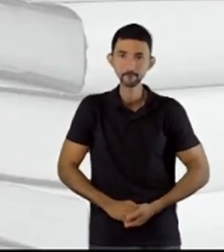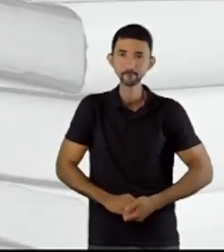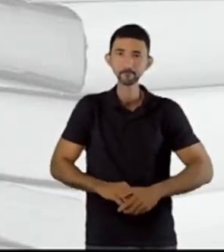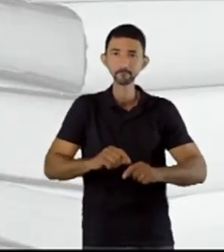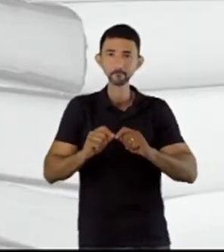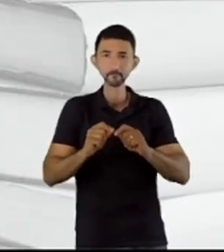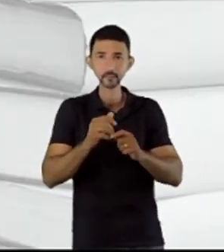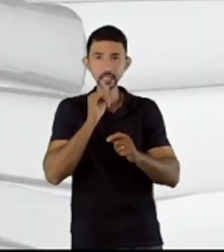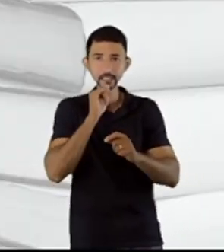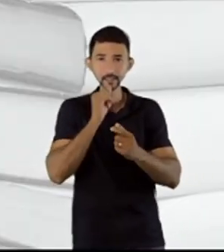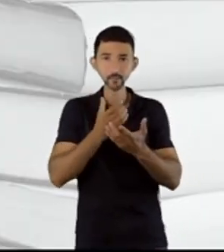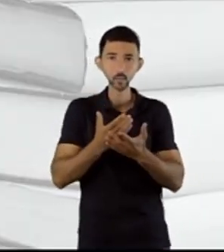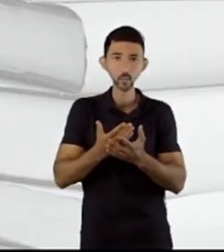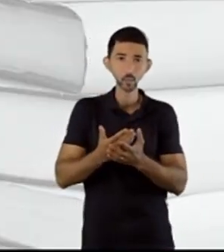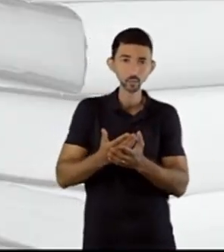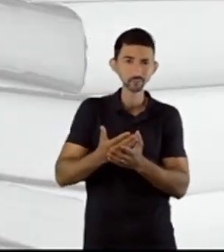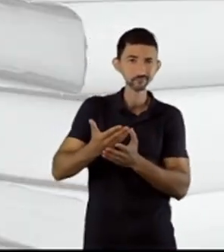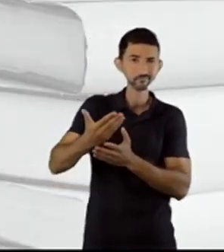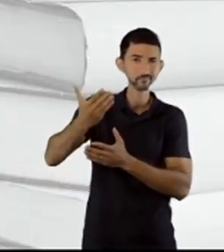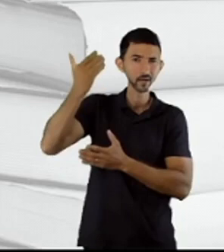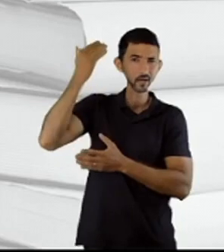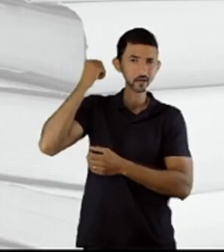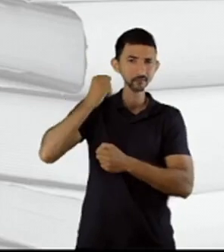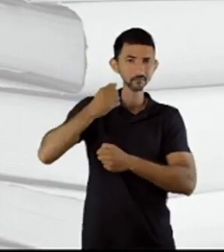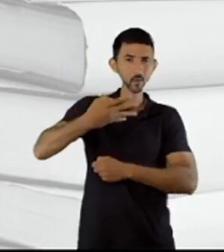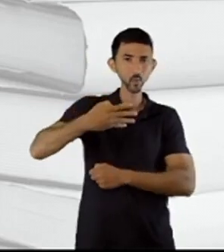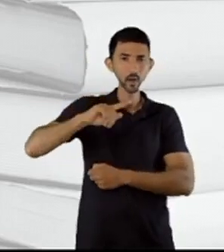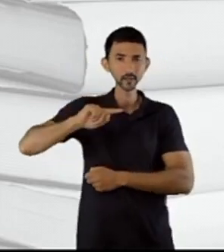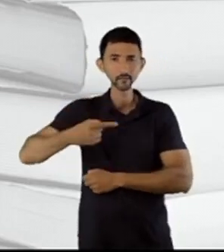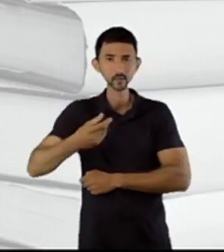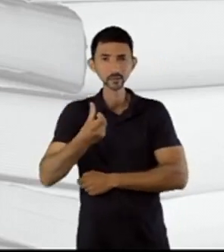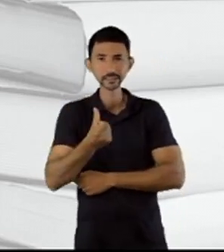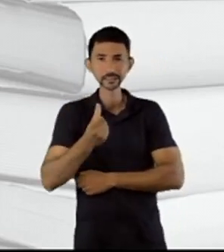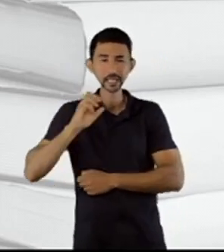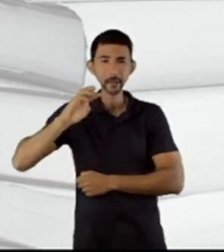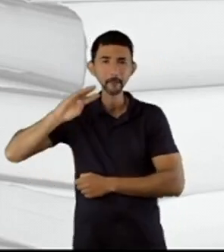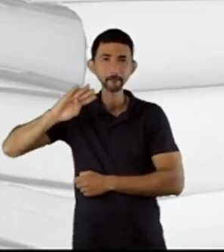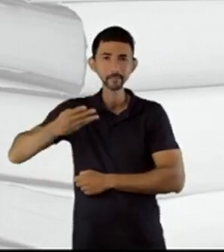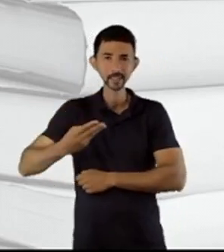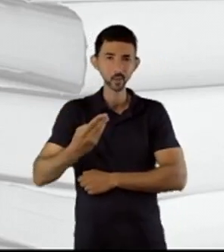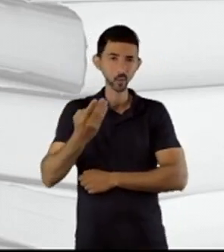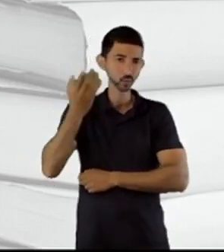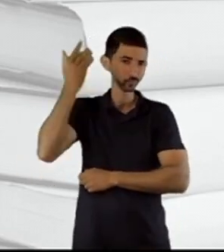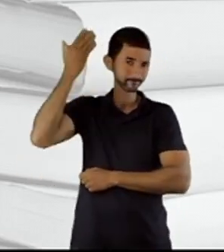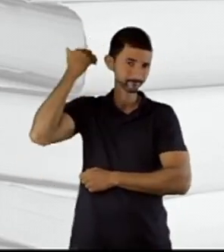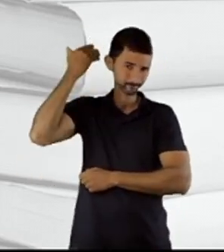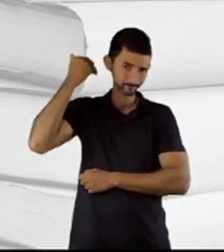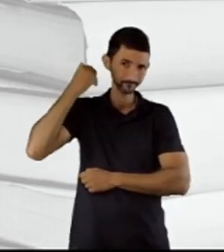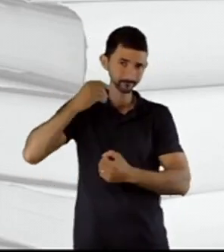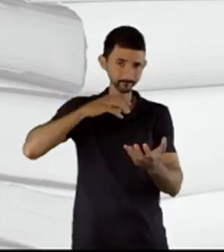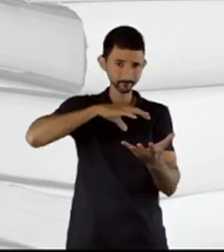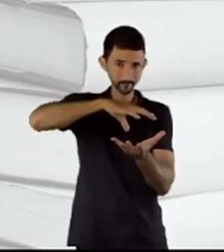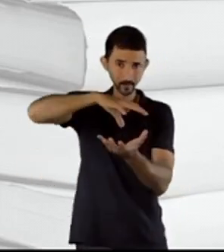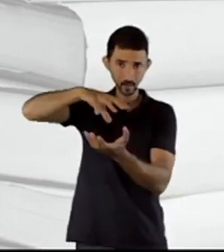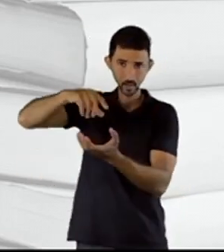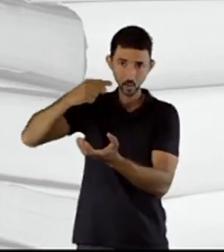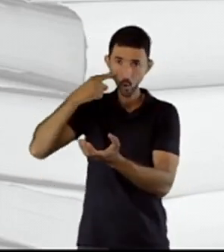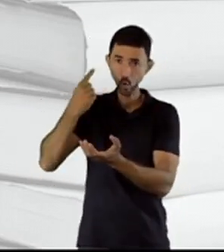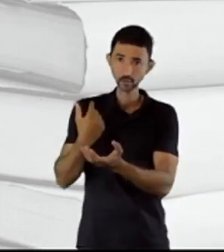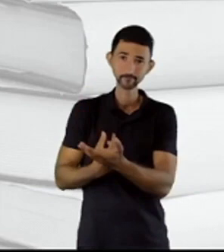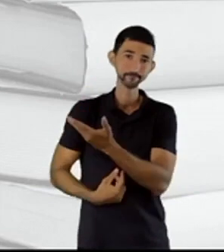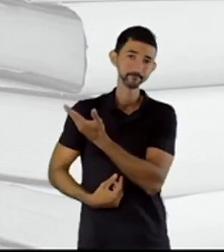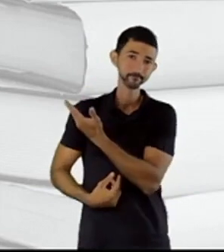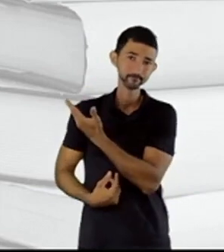Entendamos que há cerca de 4,6 bilhões de anos atrás, a Terra era